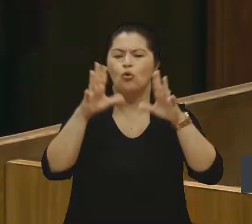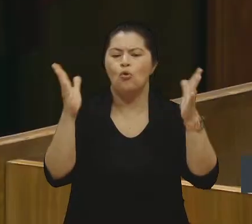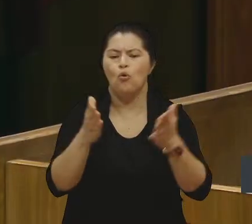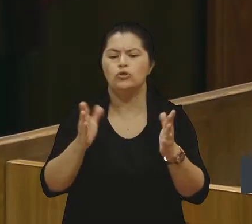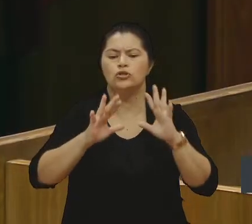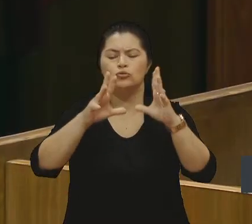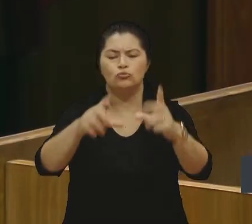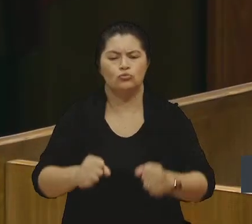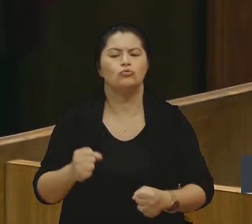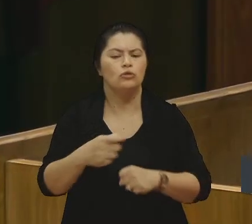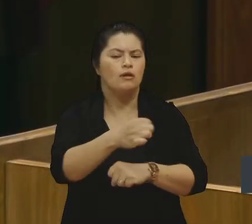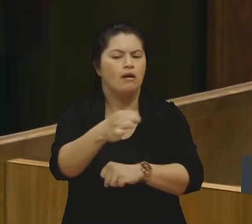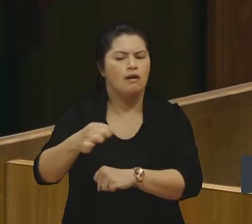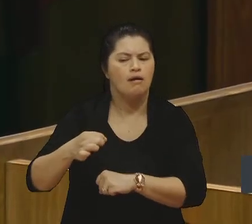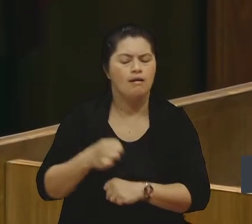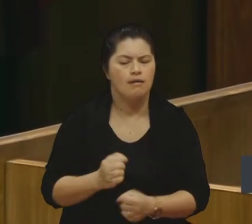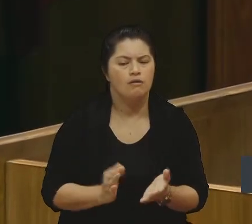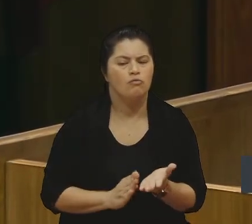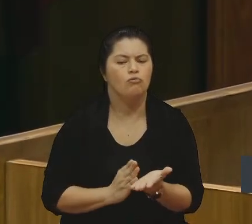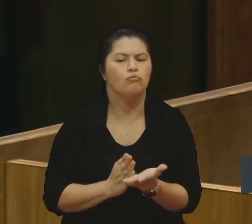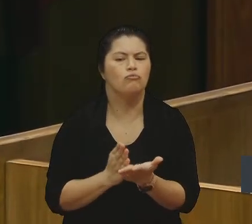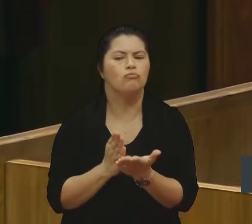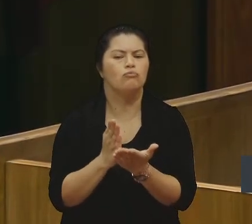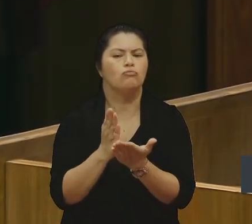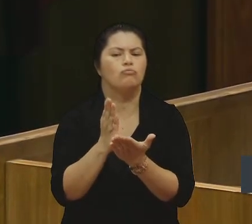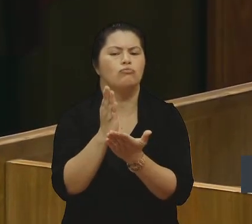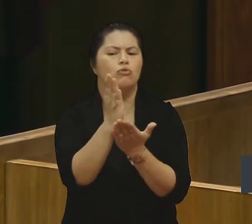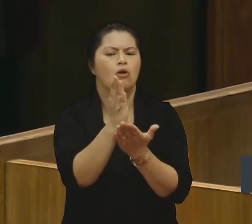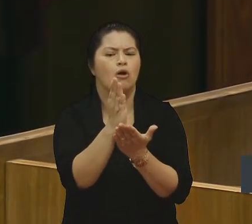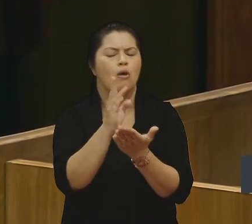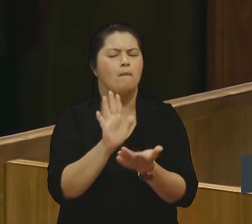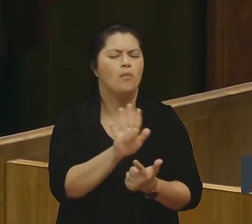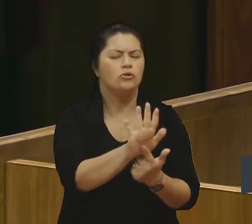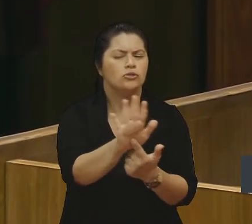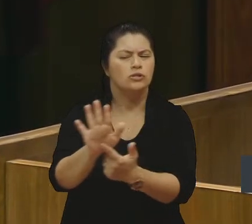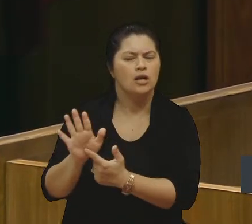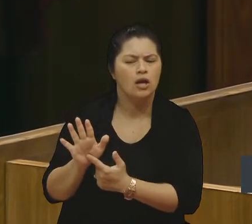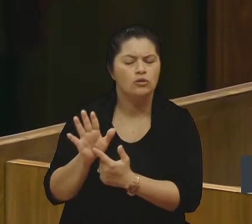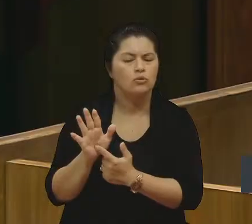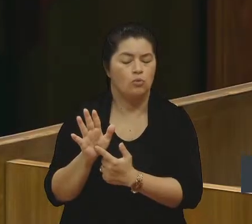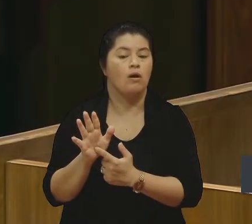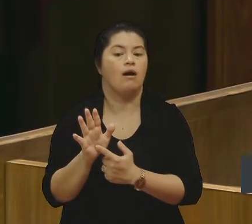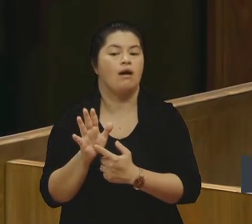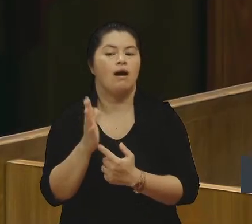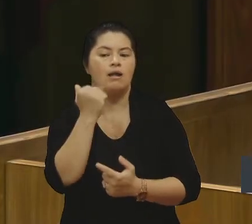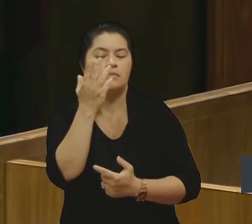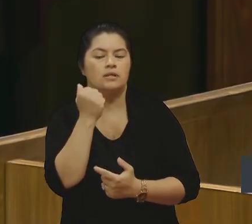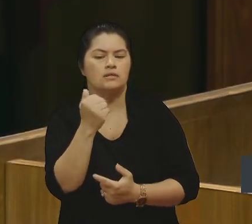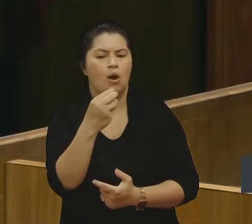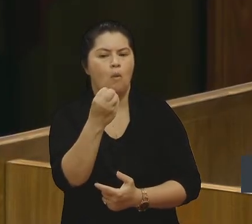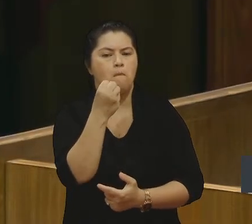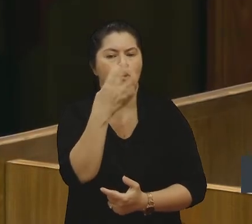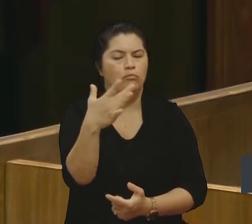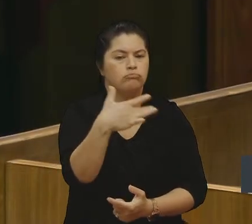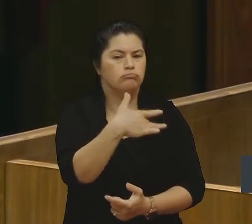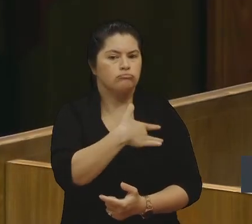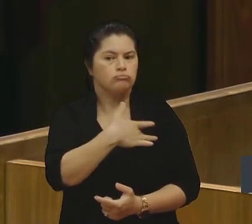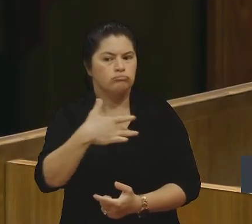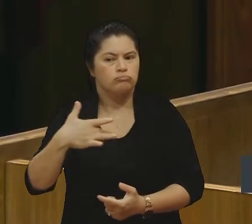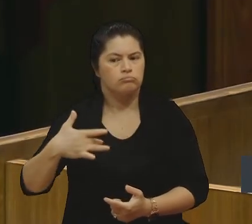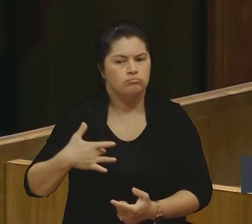em processo contínuo de crescimento, levando o conceito de alimentação natural e saudável para cada vez